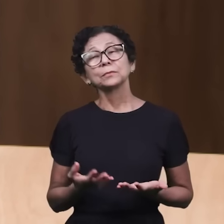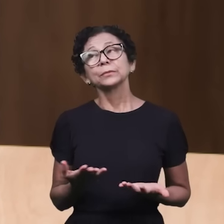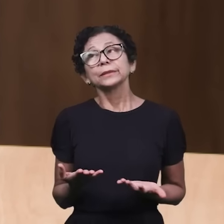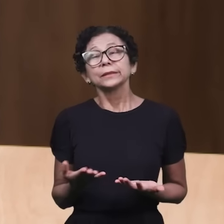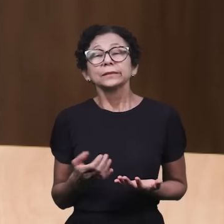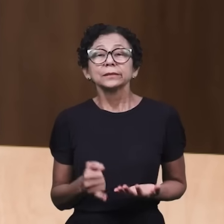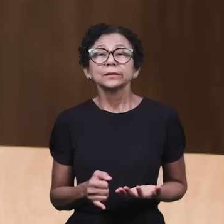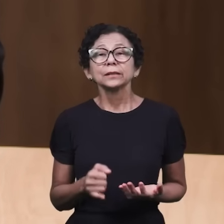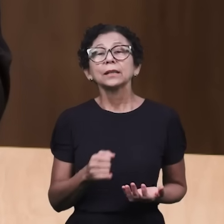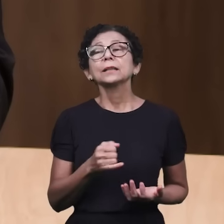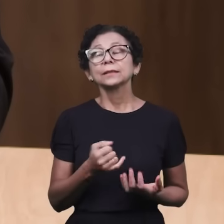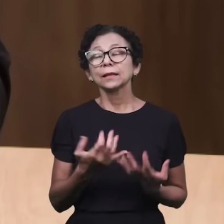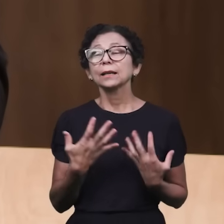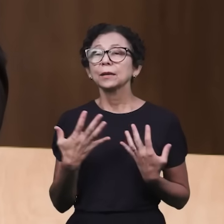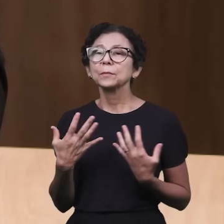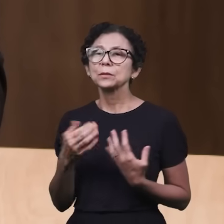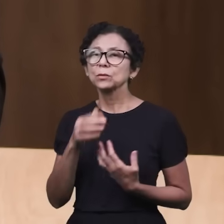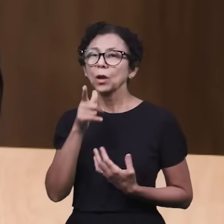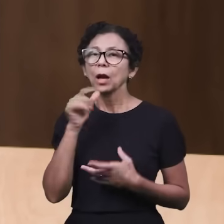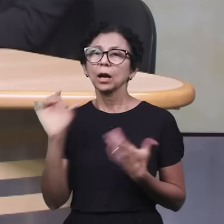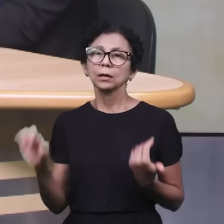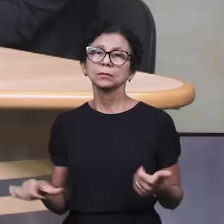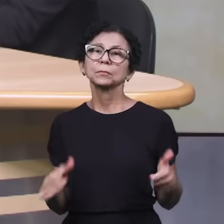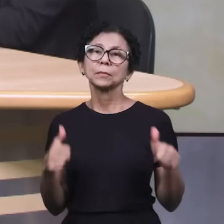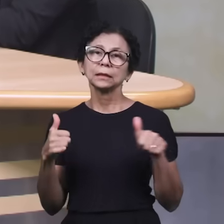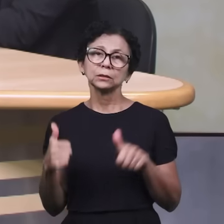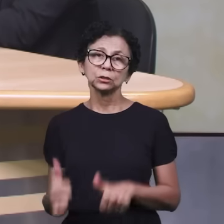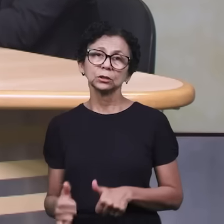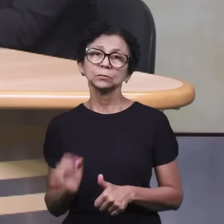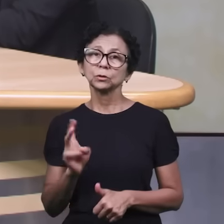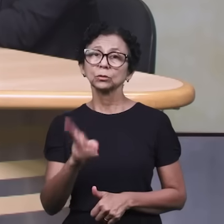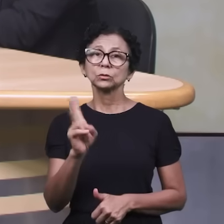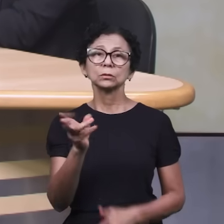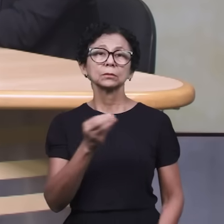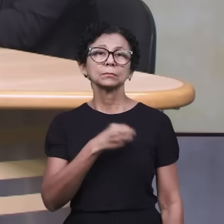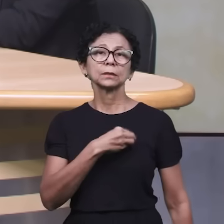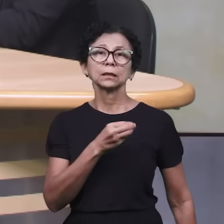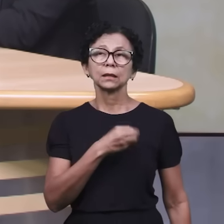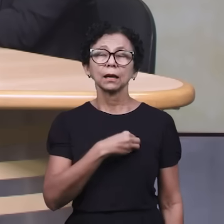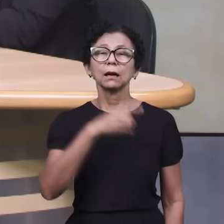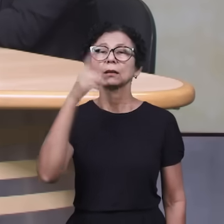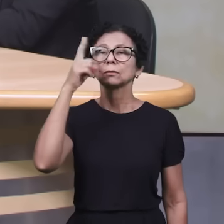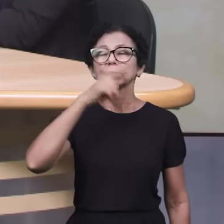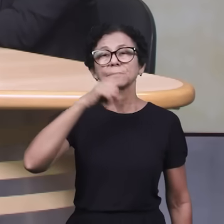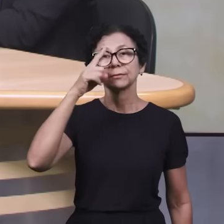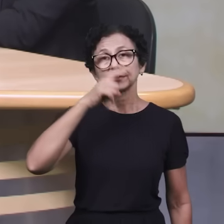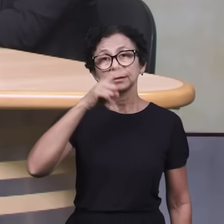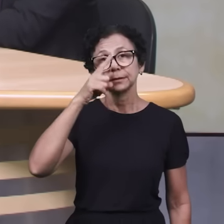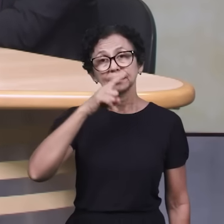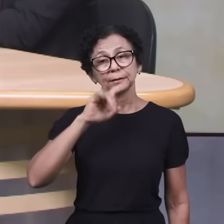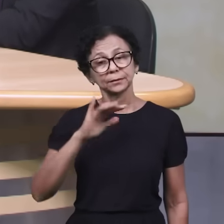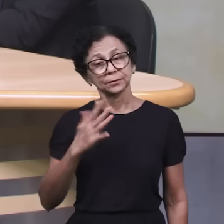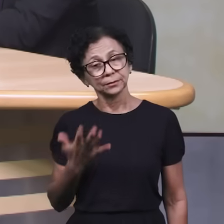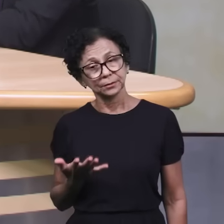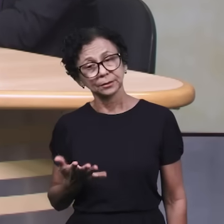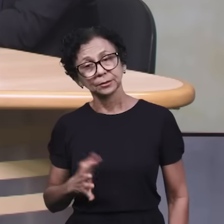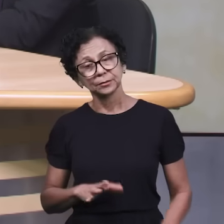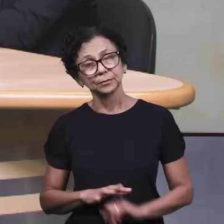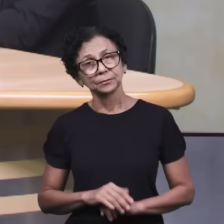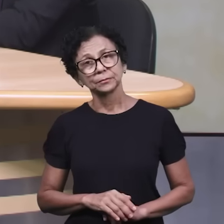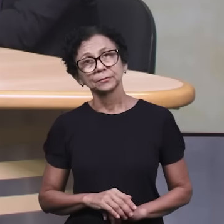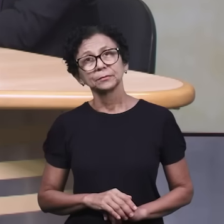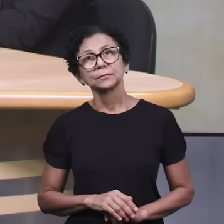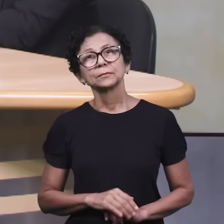disso, desse tema? Na verdade, sempre temos que interpretar que consultar o Senhor é sempre uma bênção. Às vezes as pessoas acham que é uma ameaça, né?